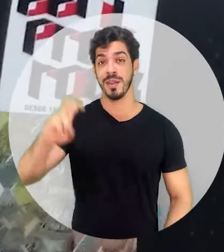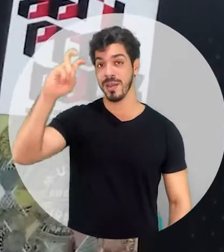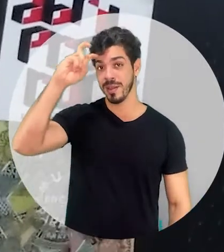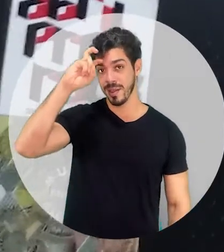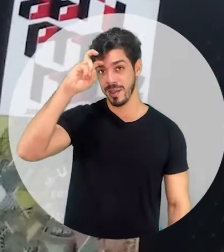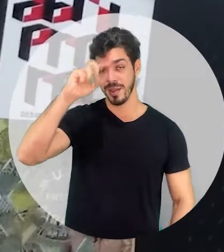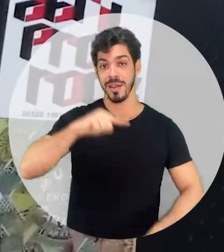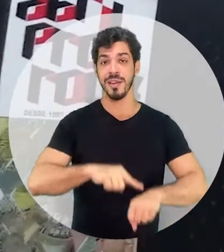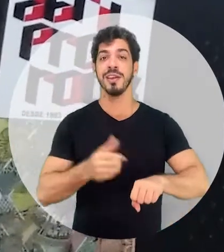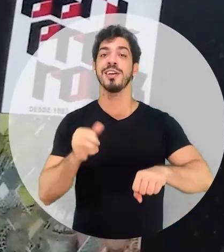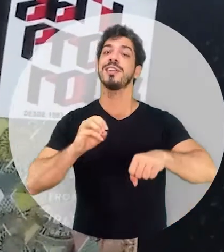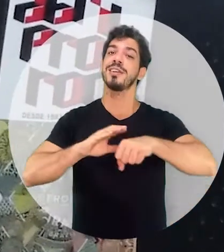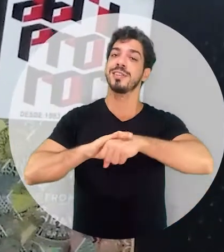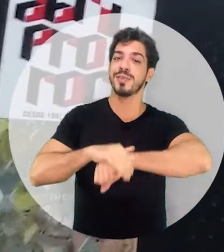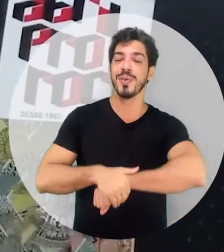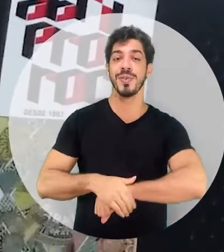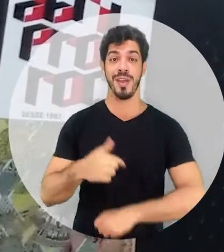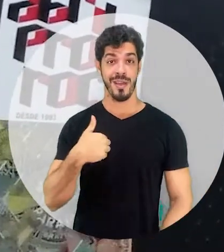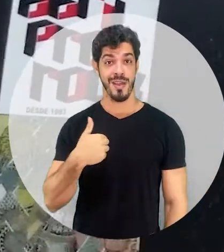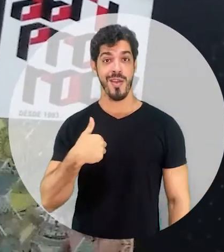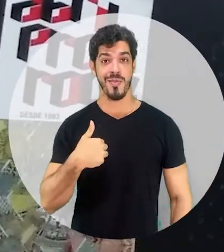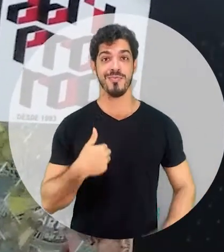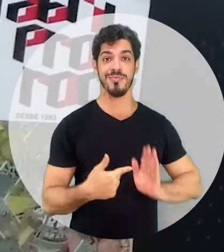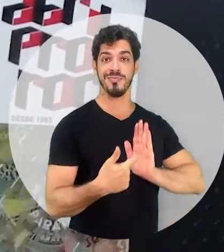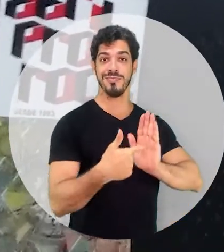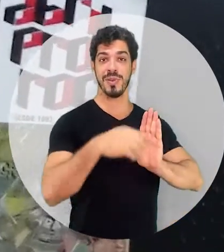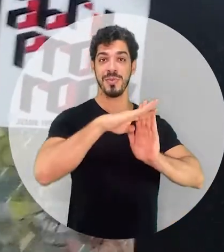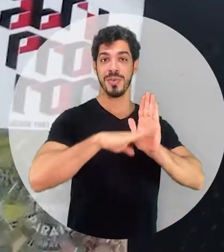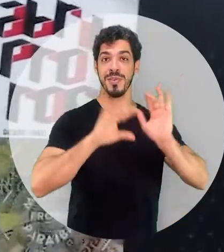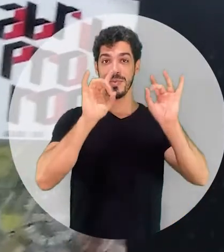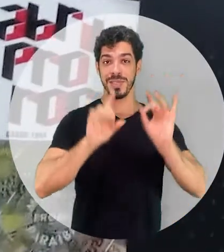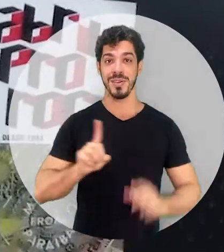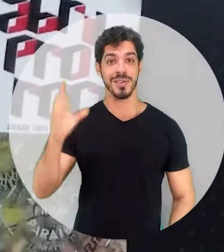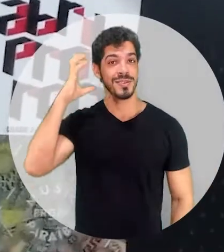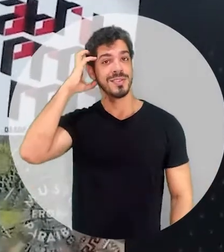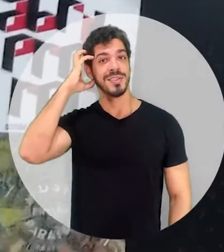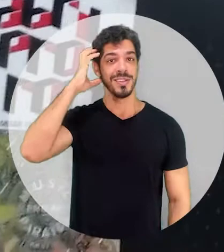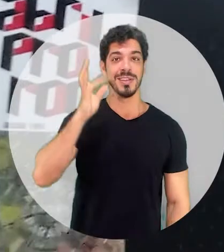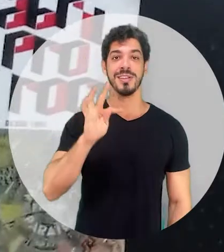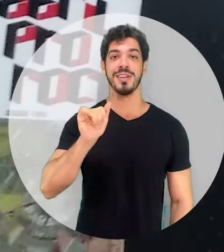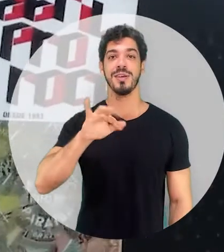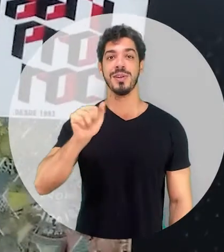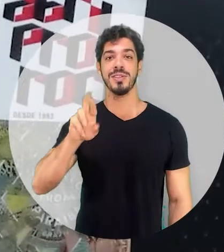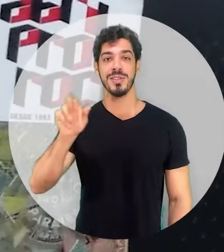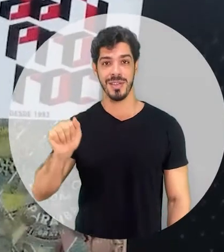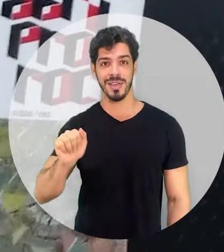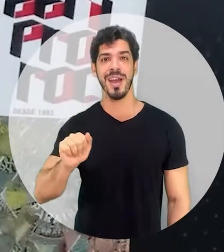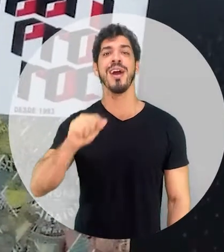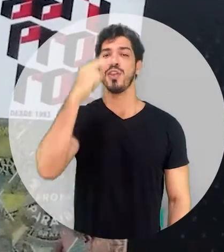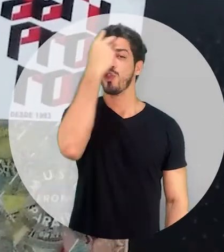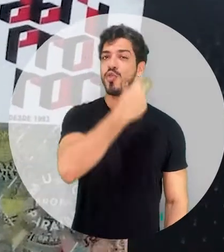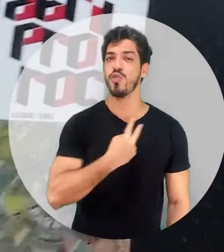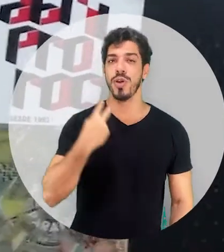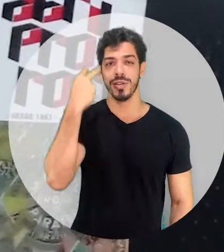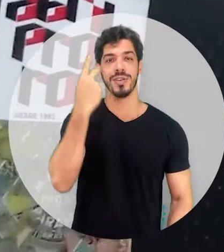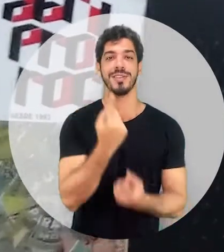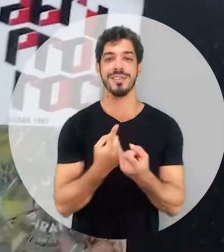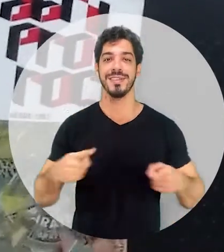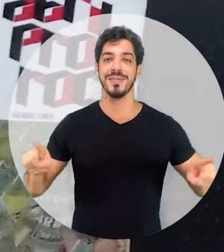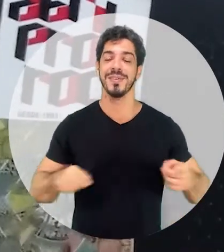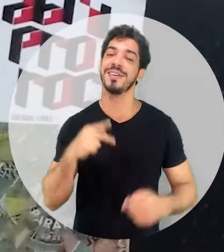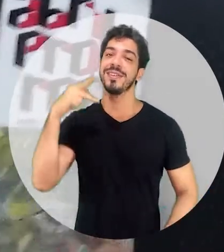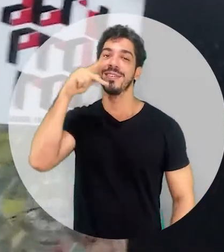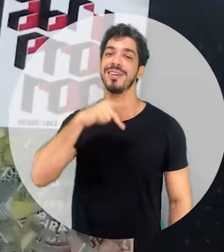partir das 10 da noite, eu apresento o programa Espaço Cultural na Rádio Tabajara FM. 2 horas de música